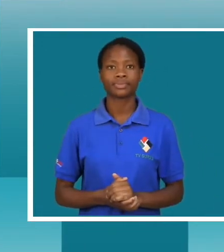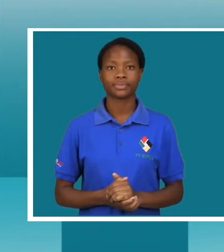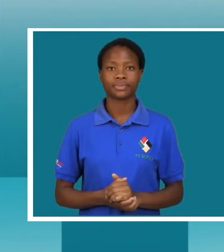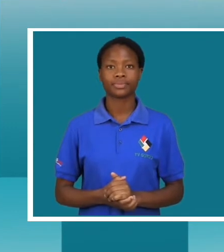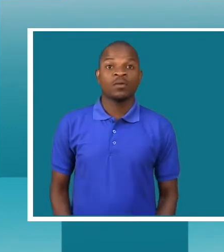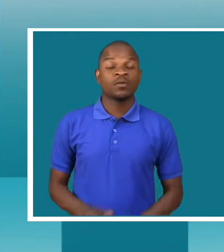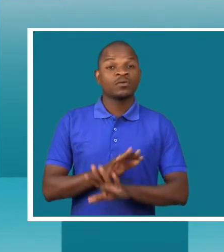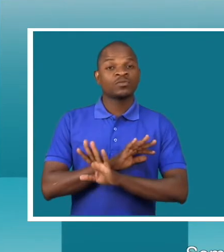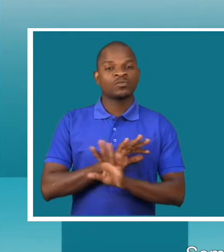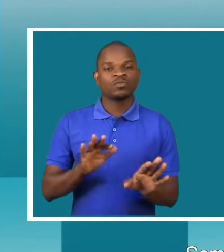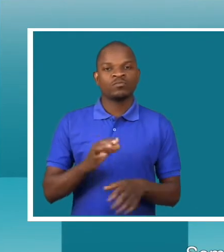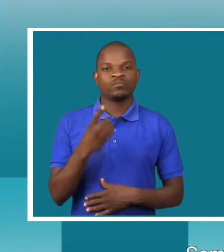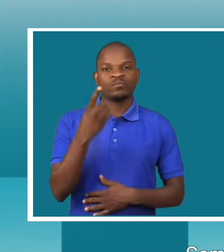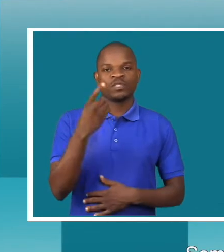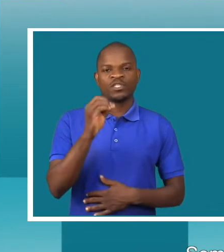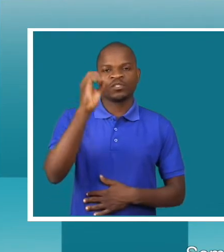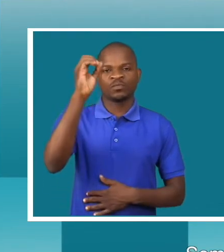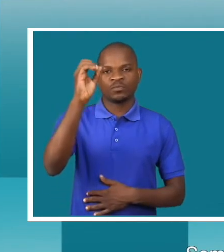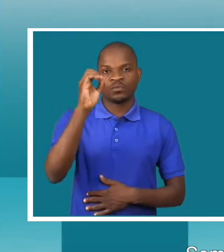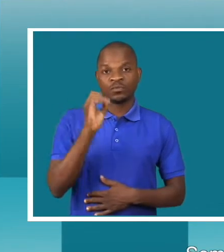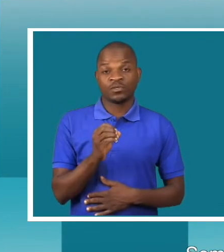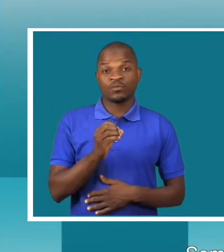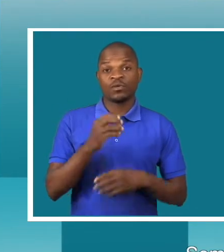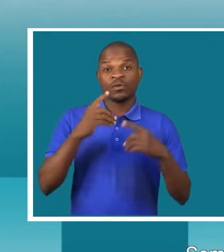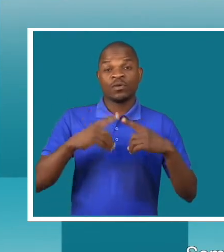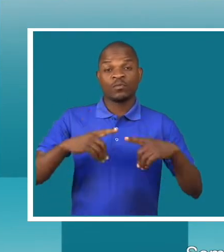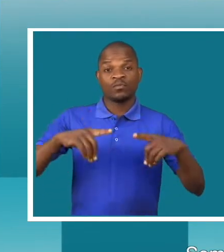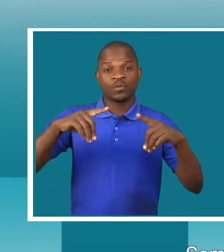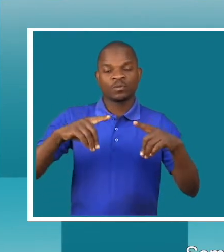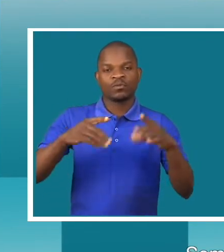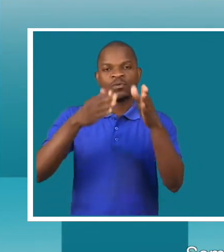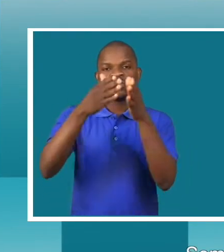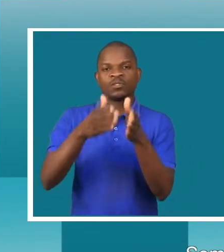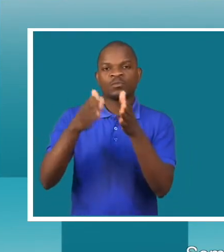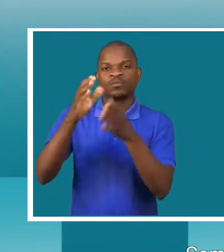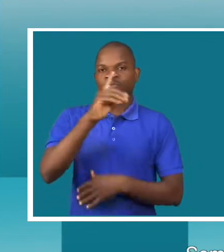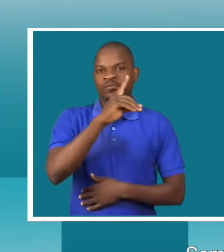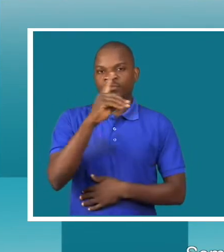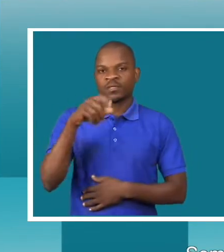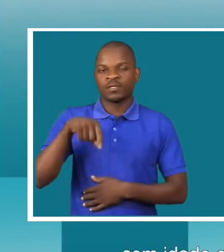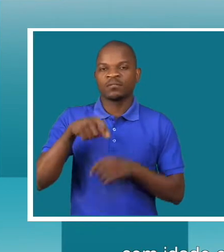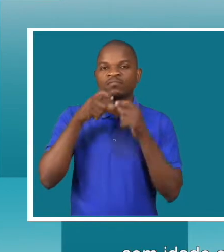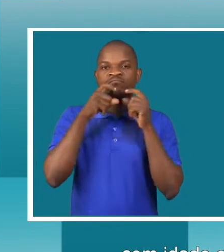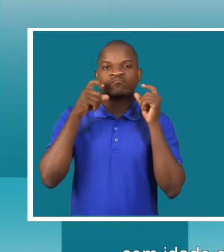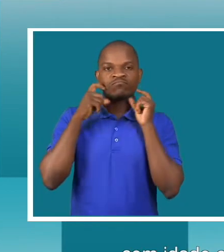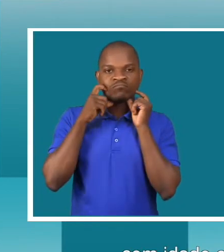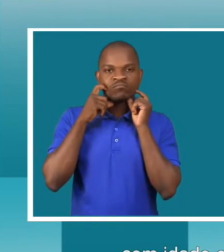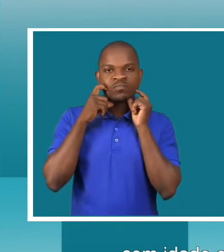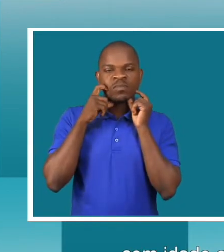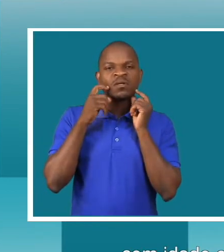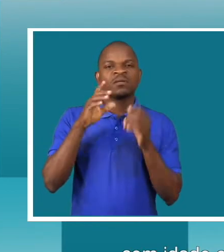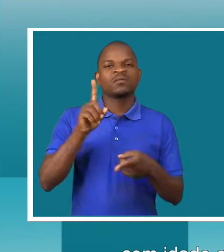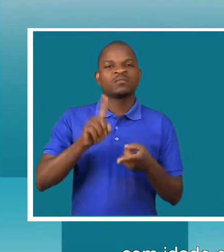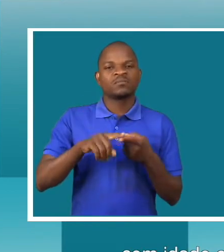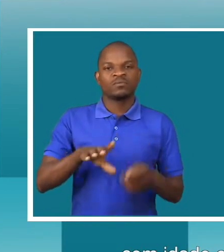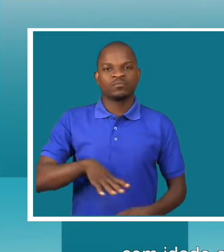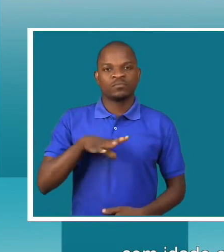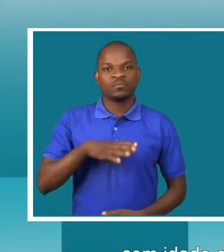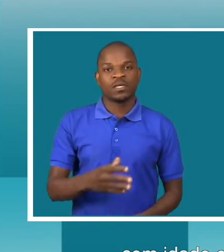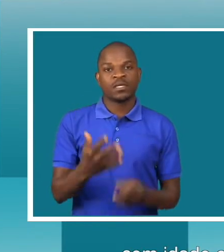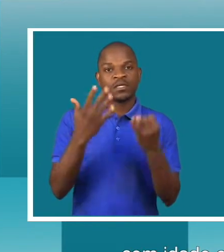preocupante. Somente 10% da população com deficiência em Moçambique com idade escolar